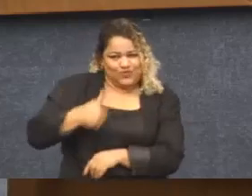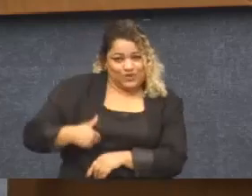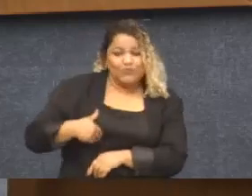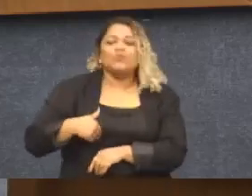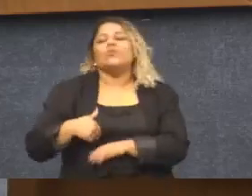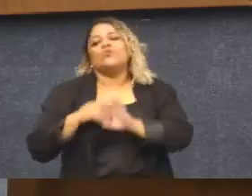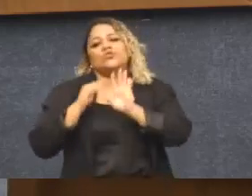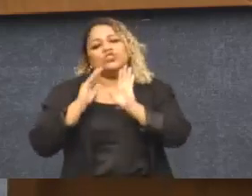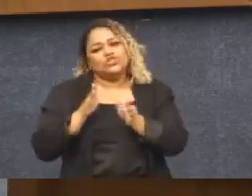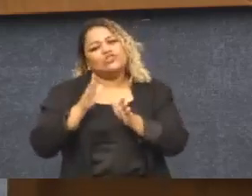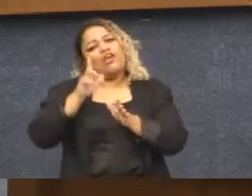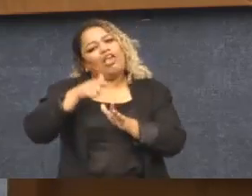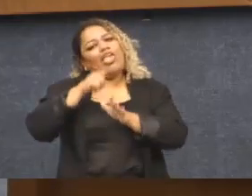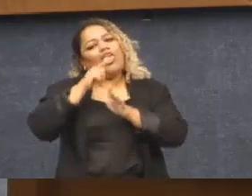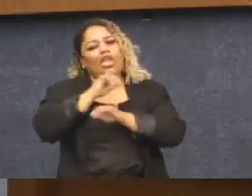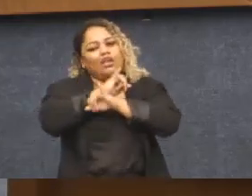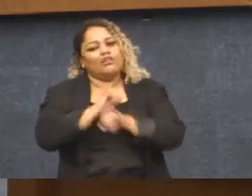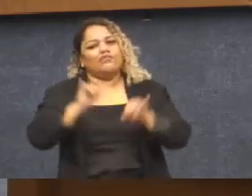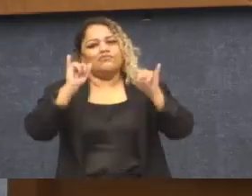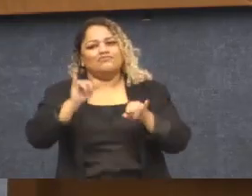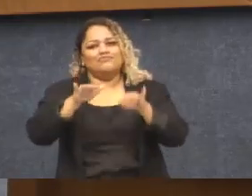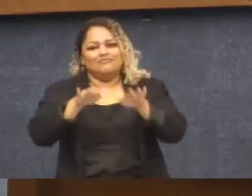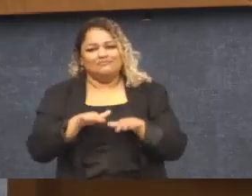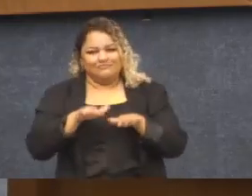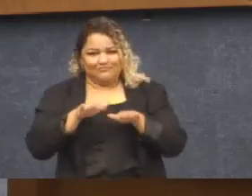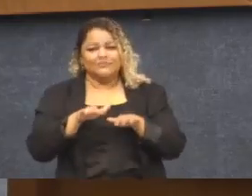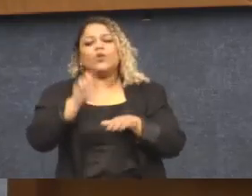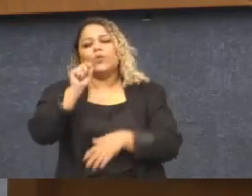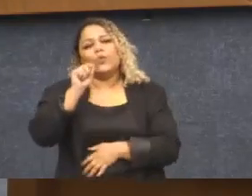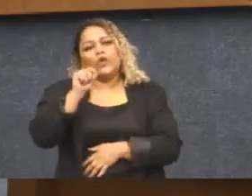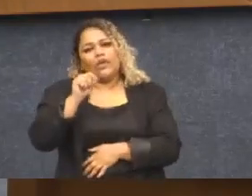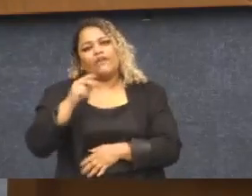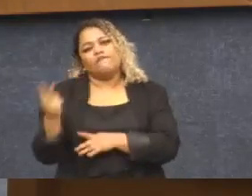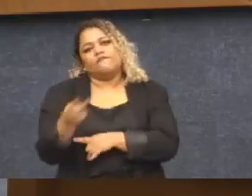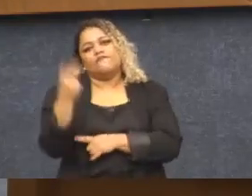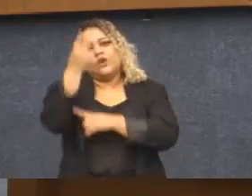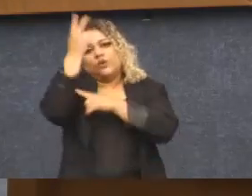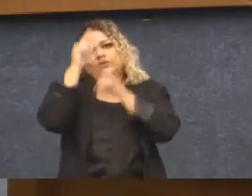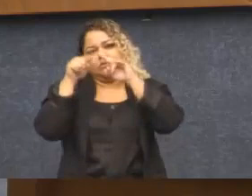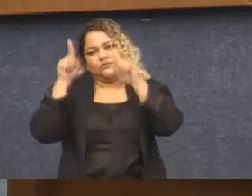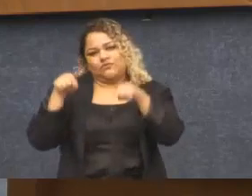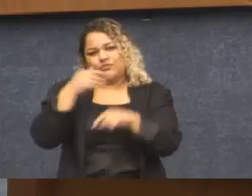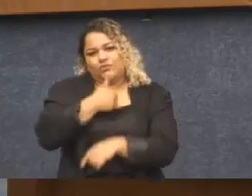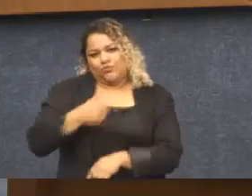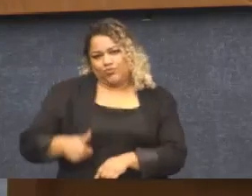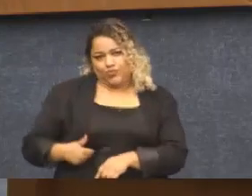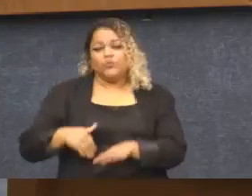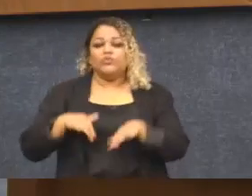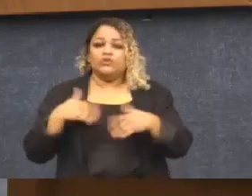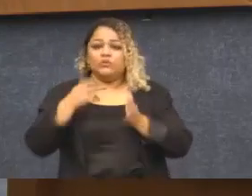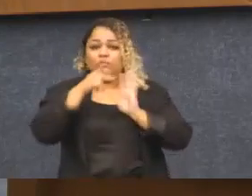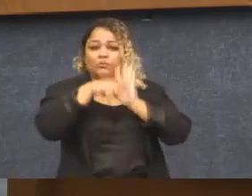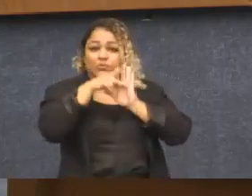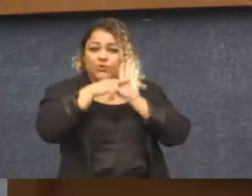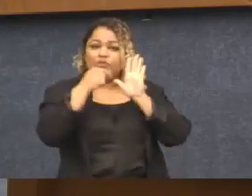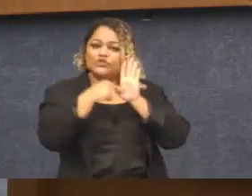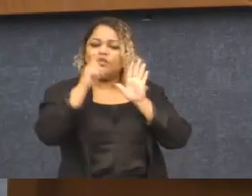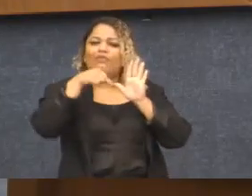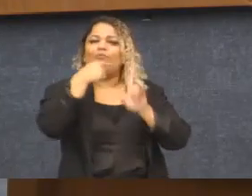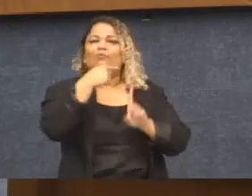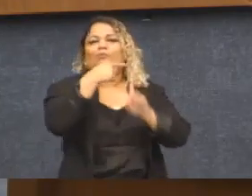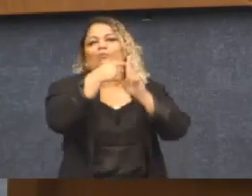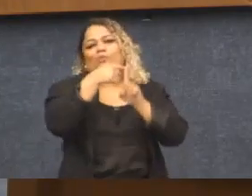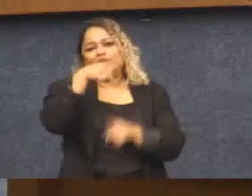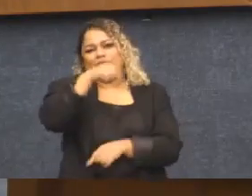Parlamento no sentido de valorizar o servidor público. Então, esse é um projeto que, ao meu ver, é uma sinalização muito positiva na